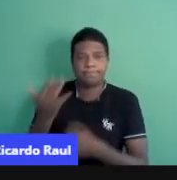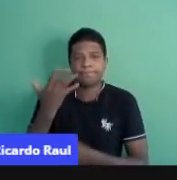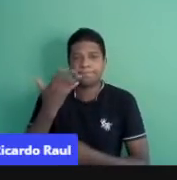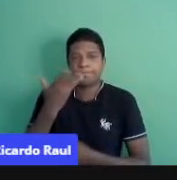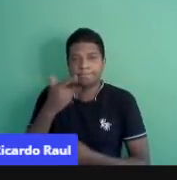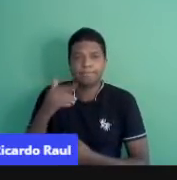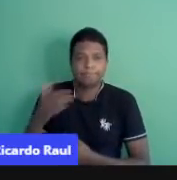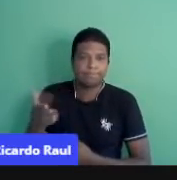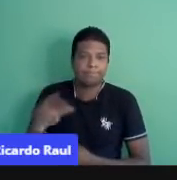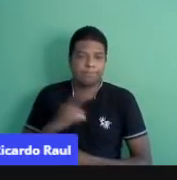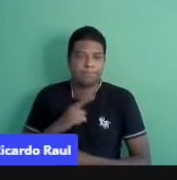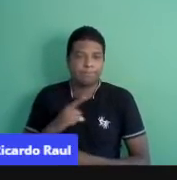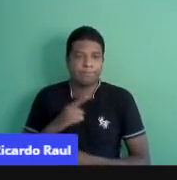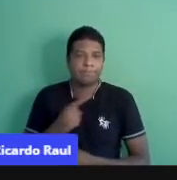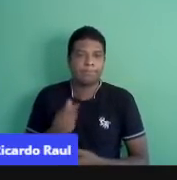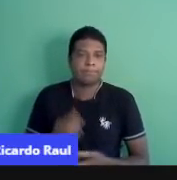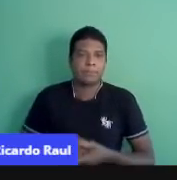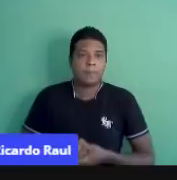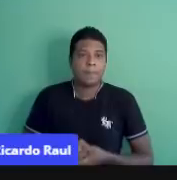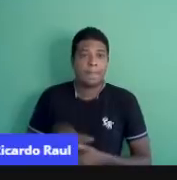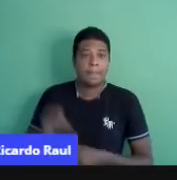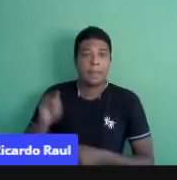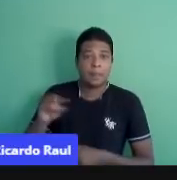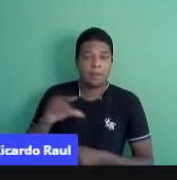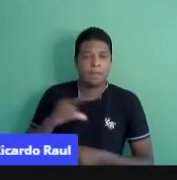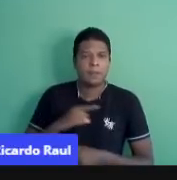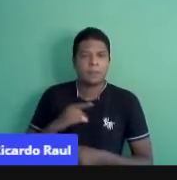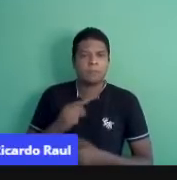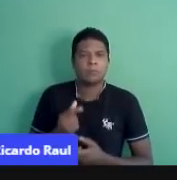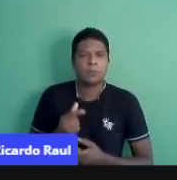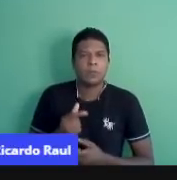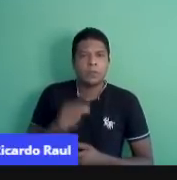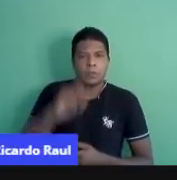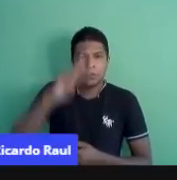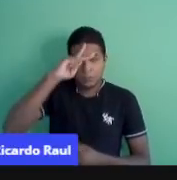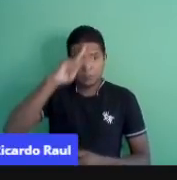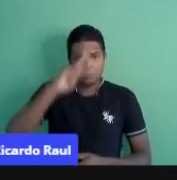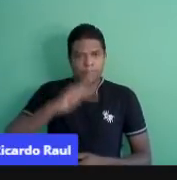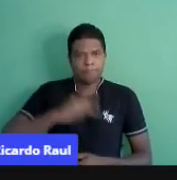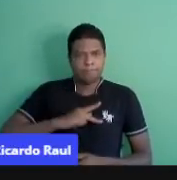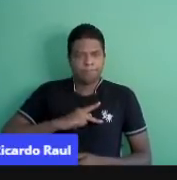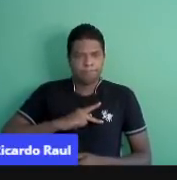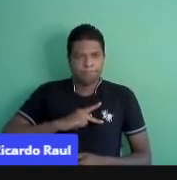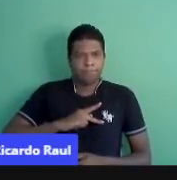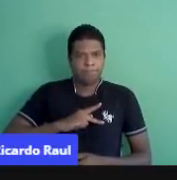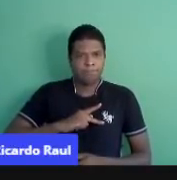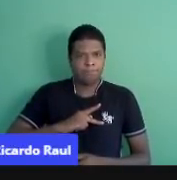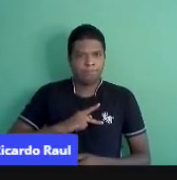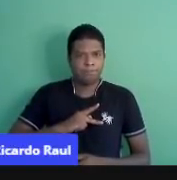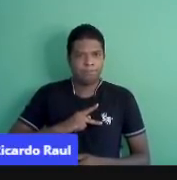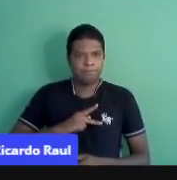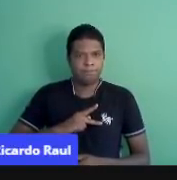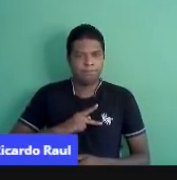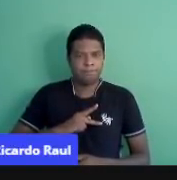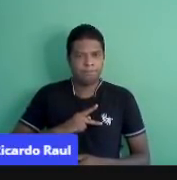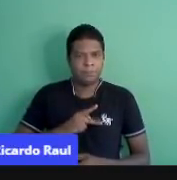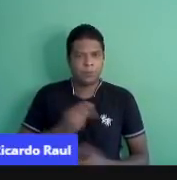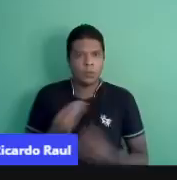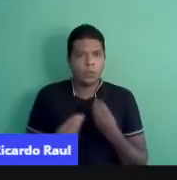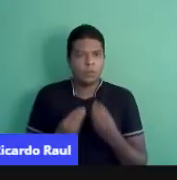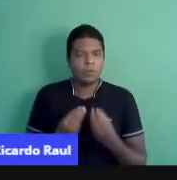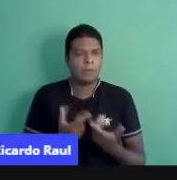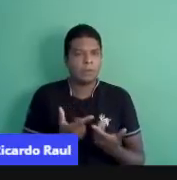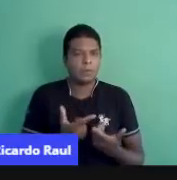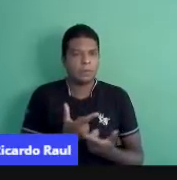se reconhecer como ser, que ela vai se identificar como peça